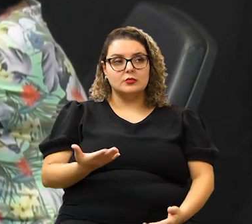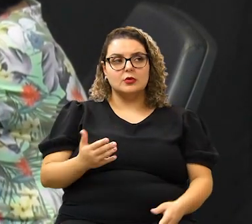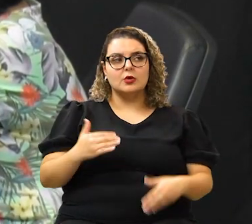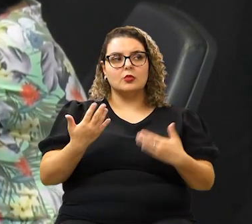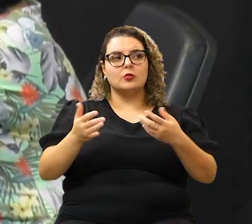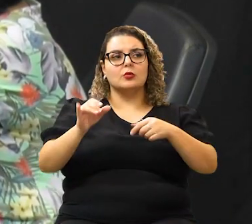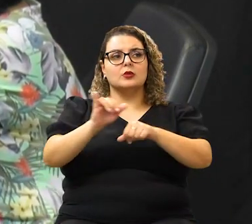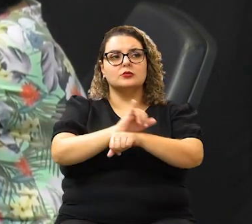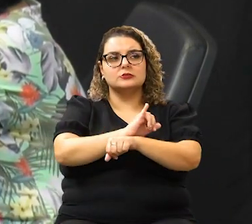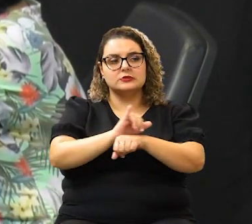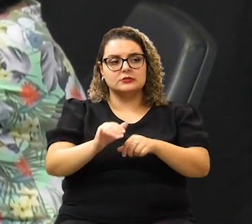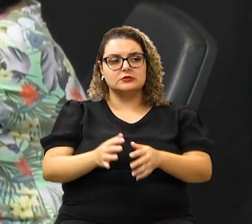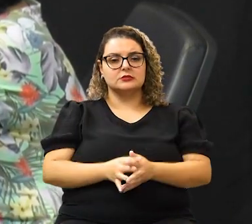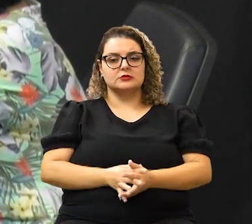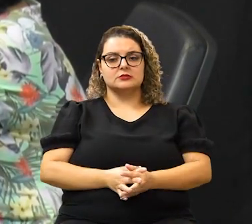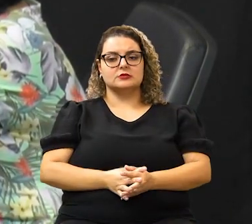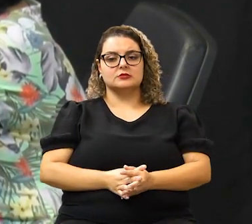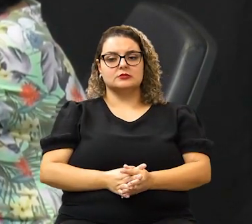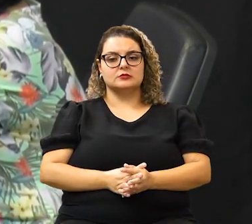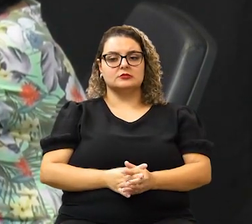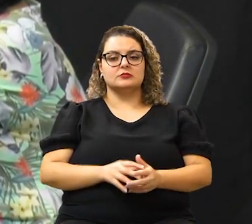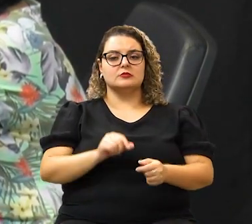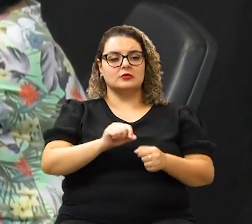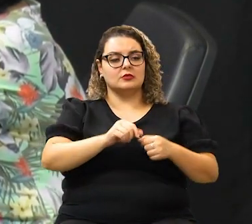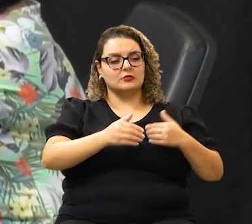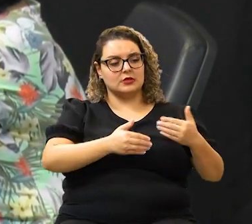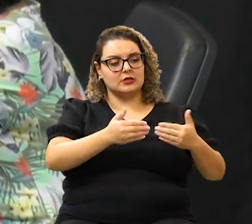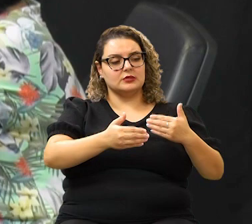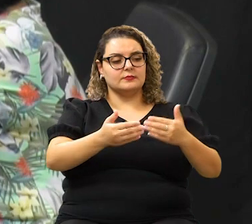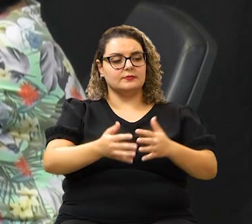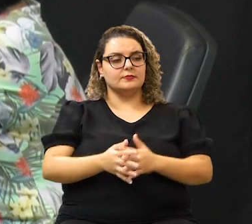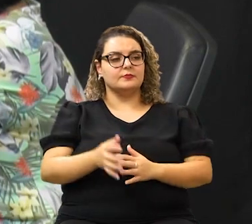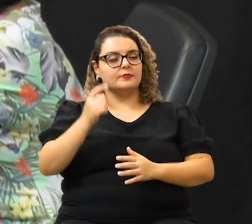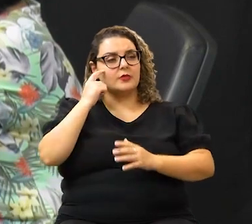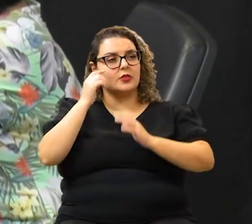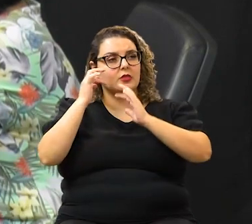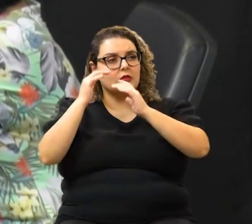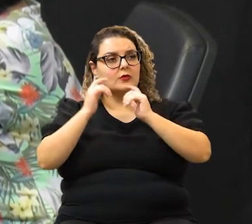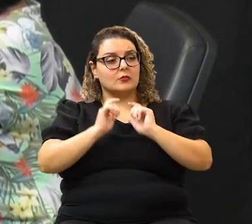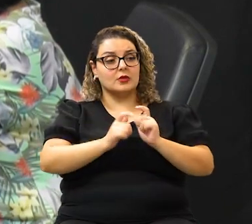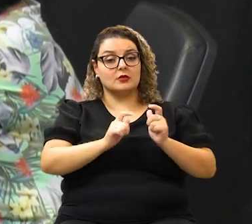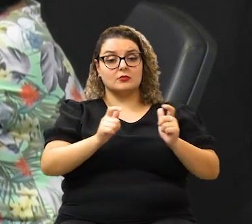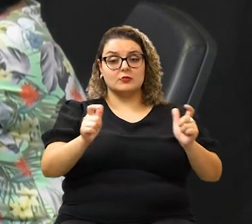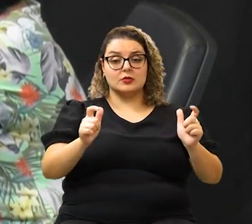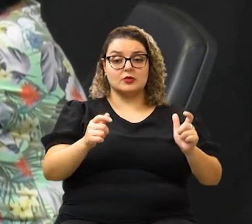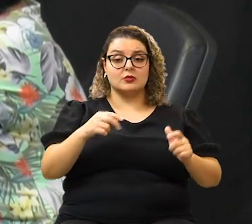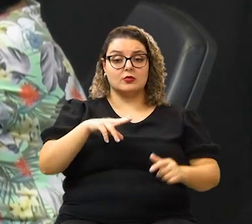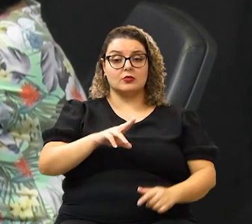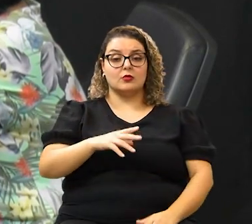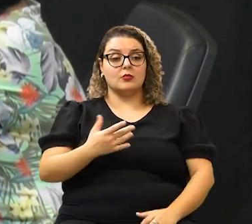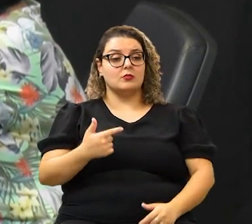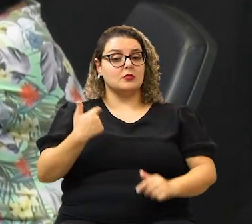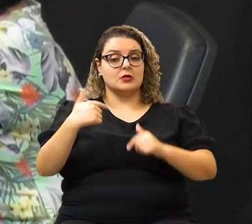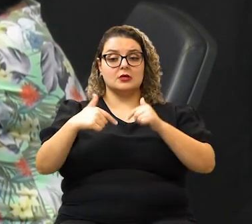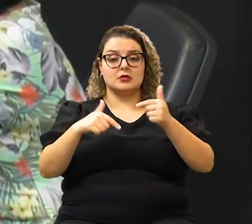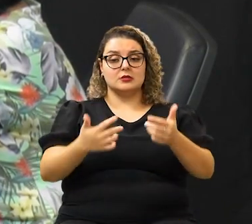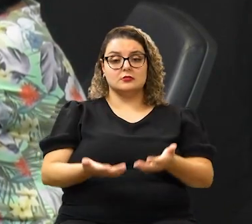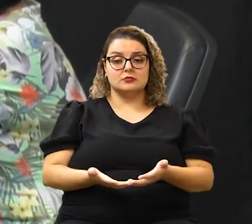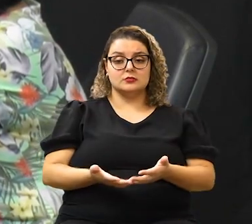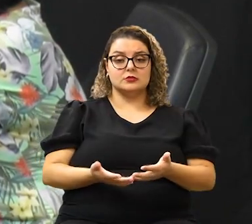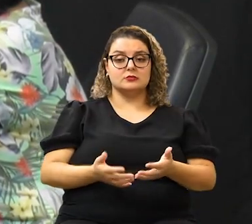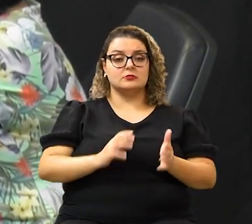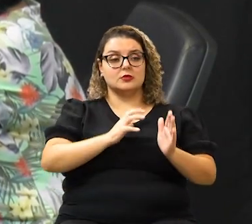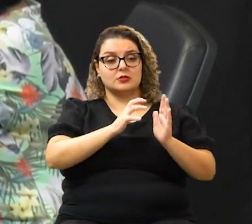foi fazendo nesse período para pensar nessa crescente ou para não, para trabalhar mais o partido ou para trabalhar mais o